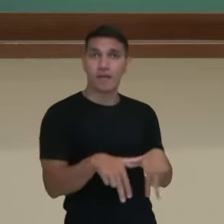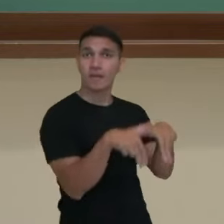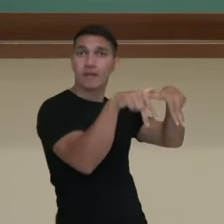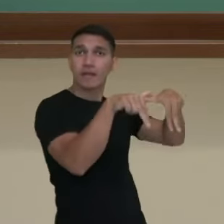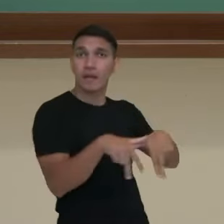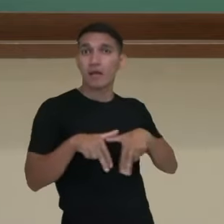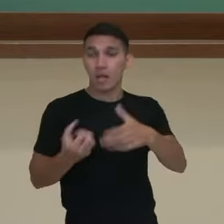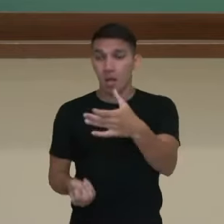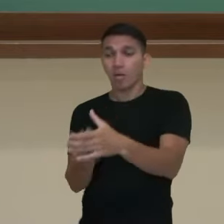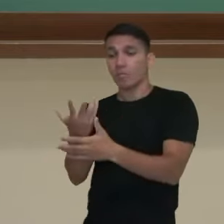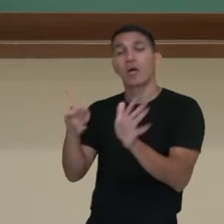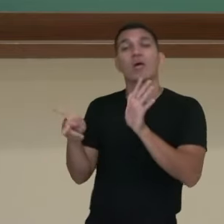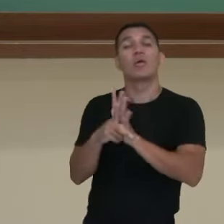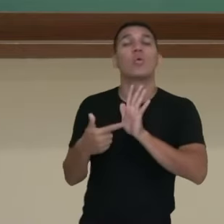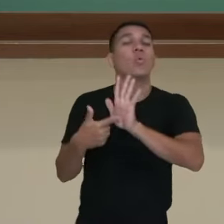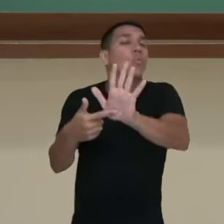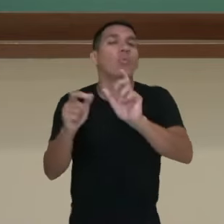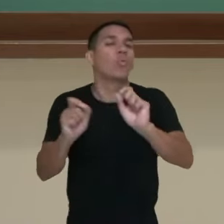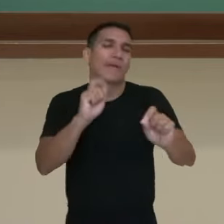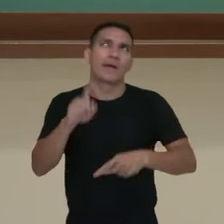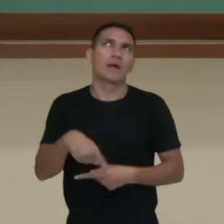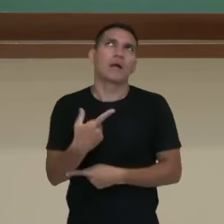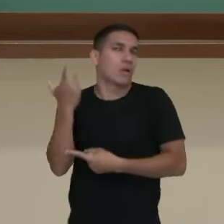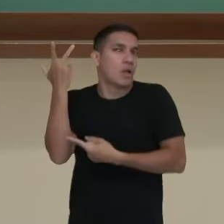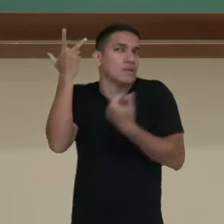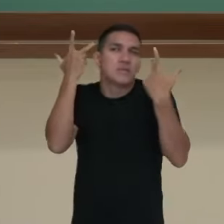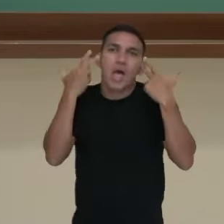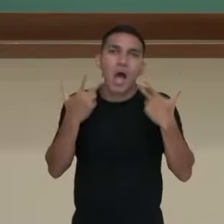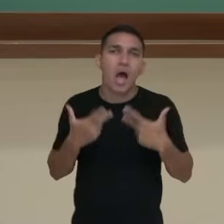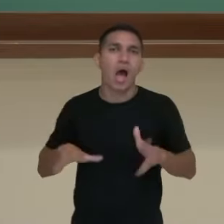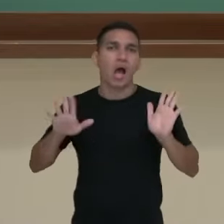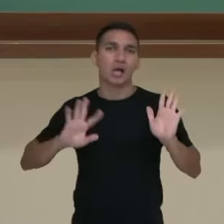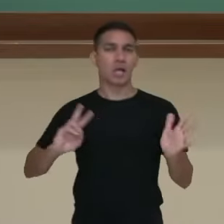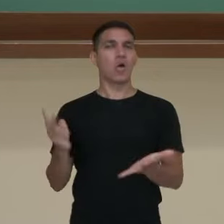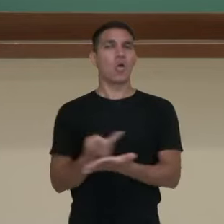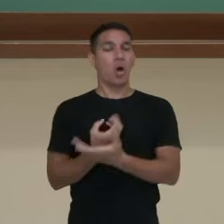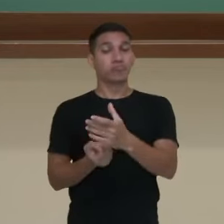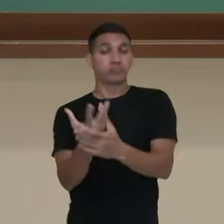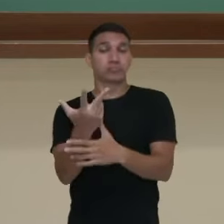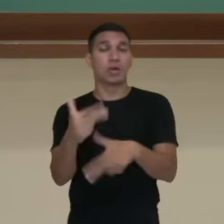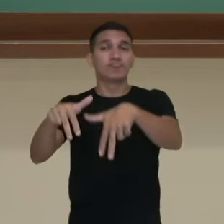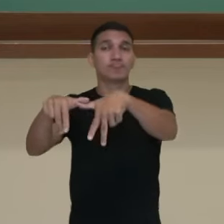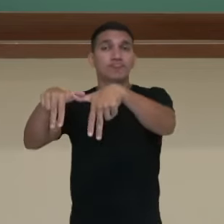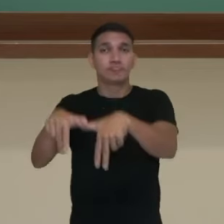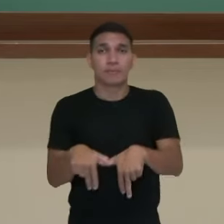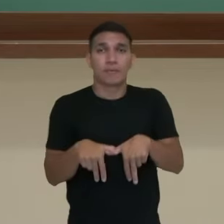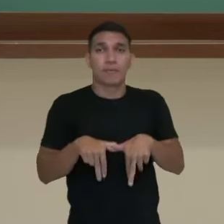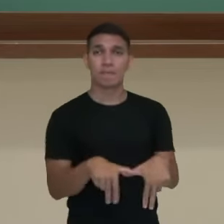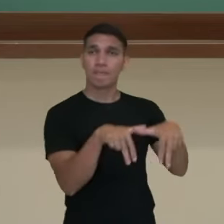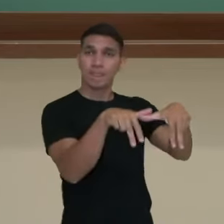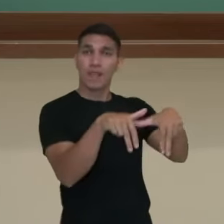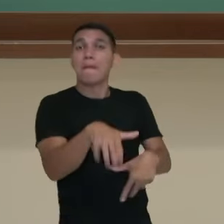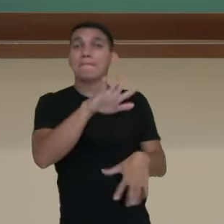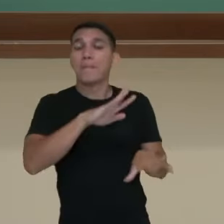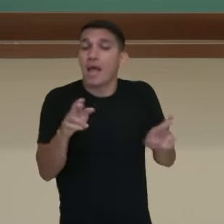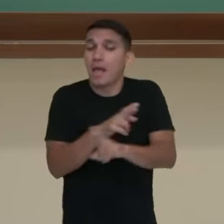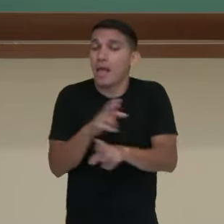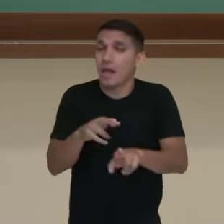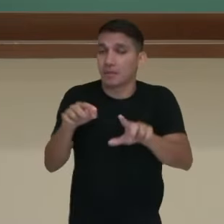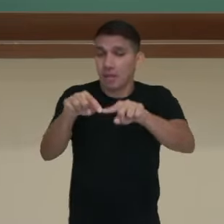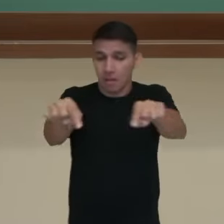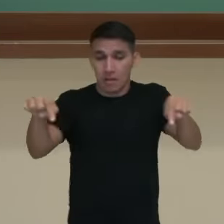surgiram quase que de forma natural, certo? E estão mais ligadas ao salão de baile